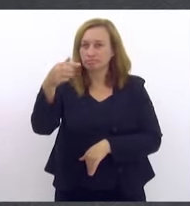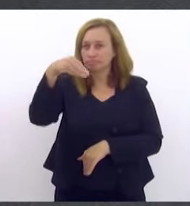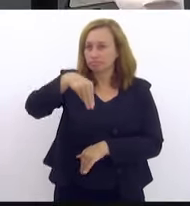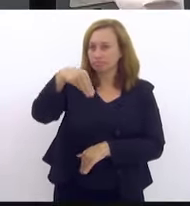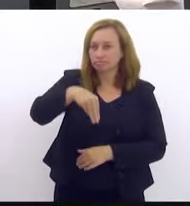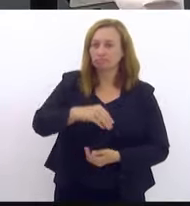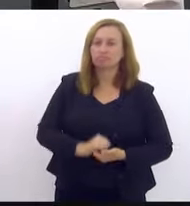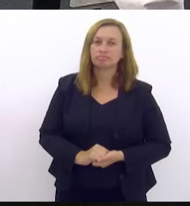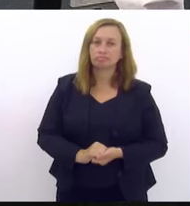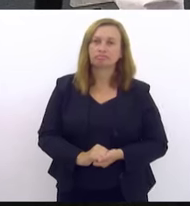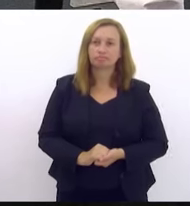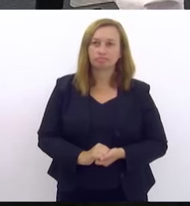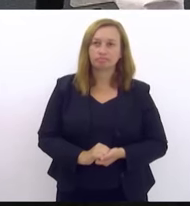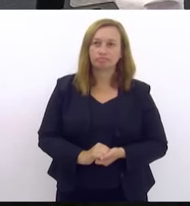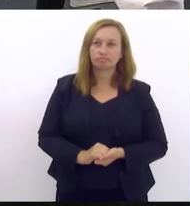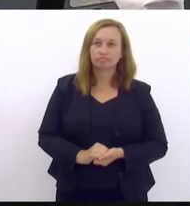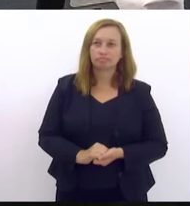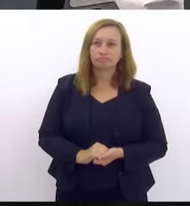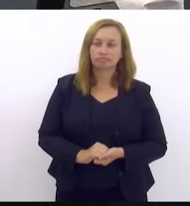minutos.